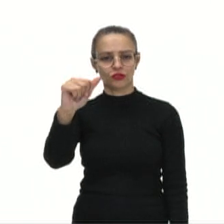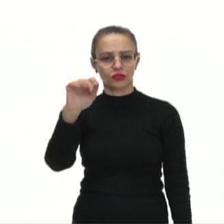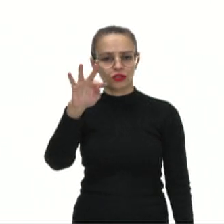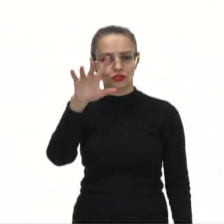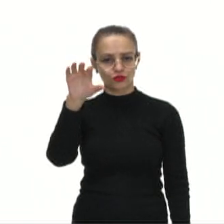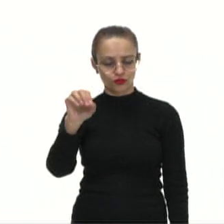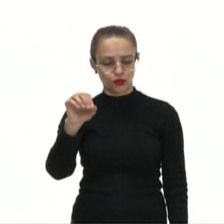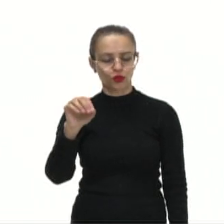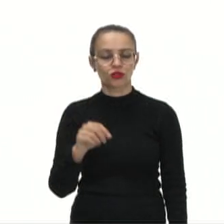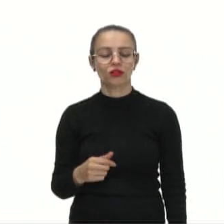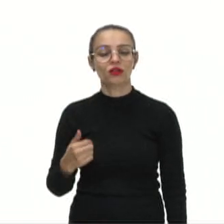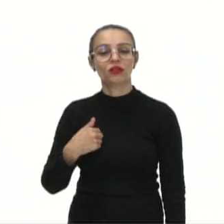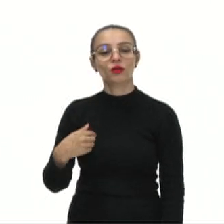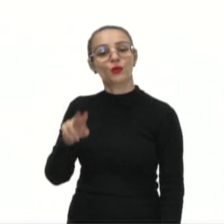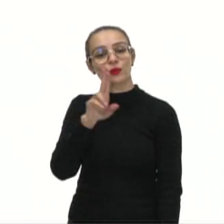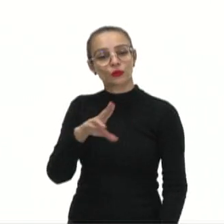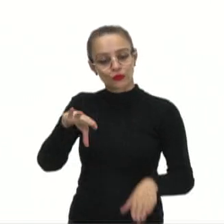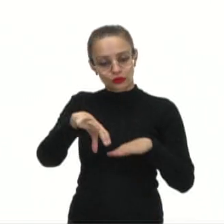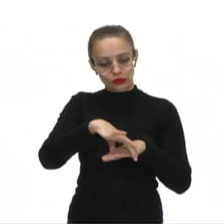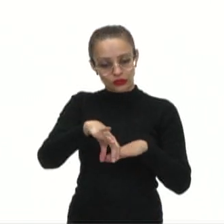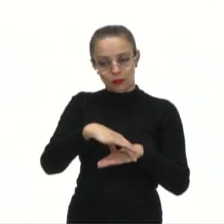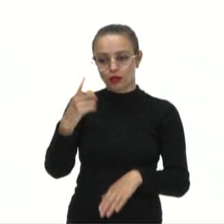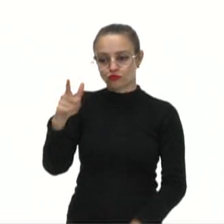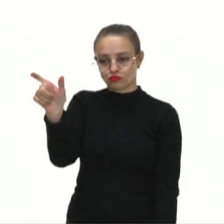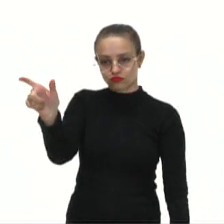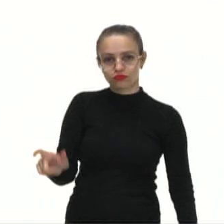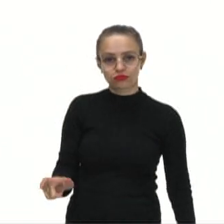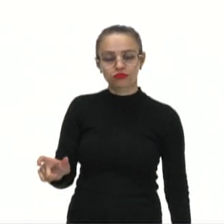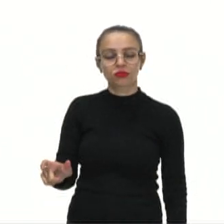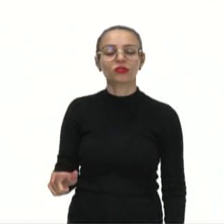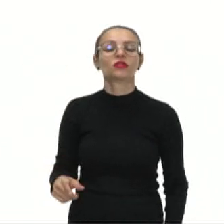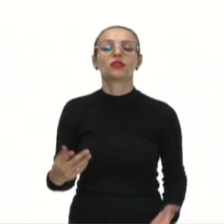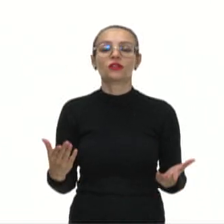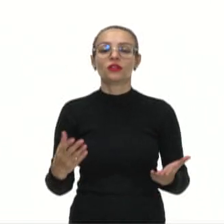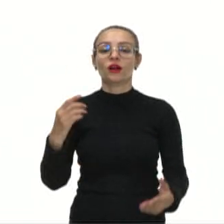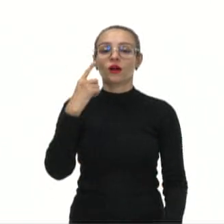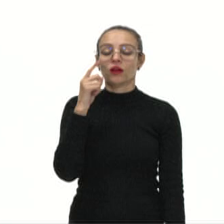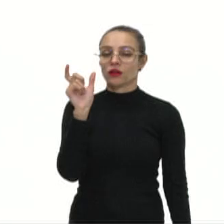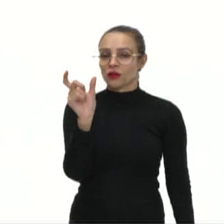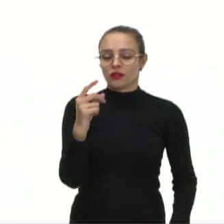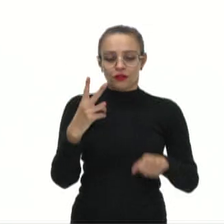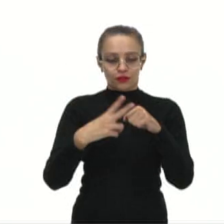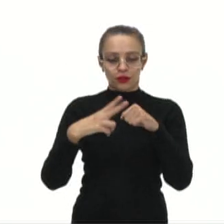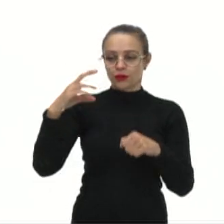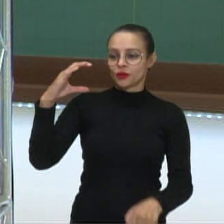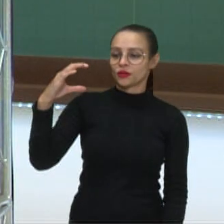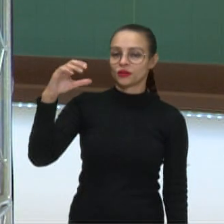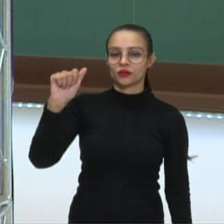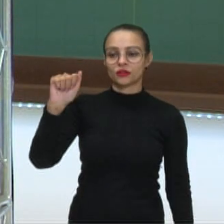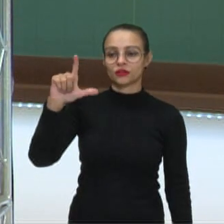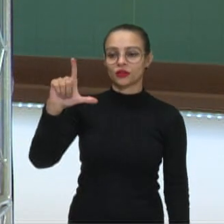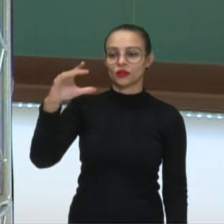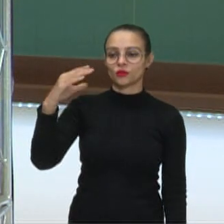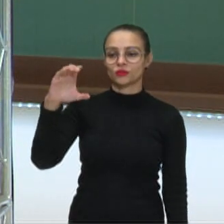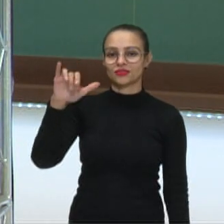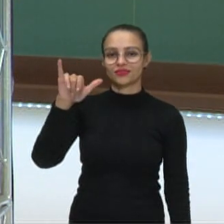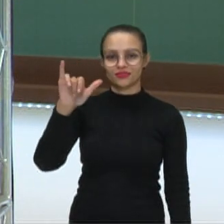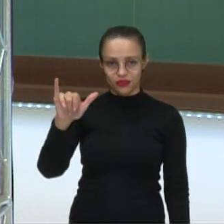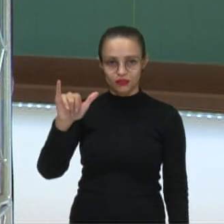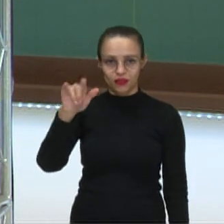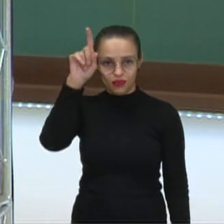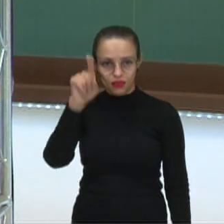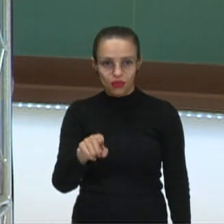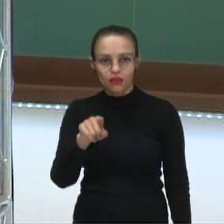ter calcei o sapato do outro justamente para enfatizar a linguagem do